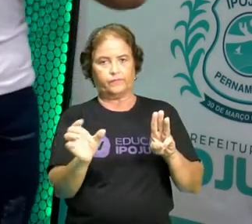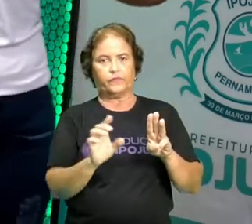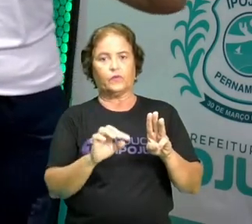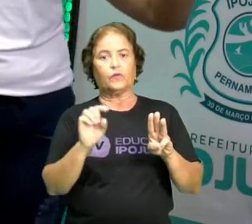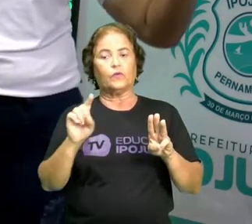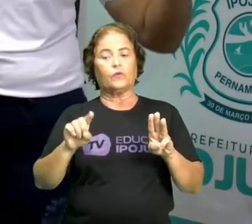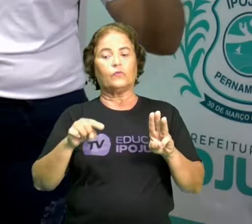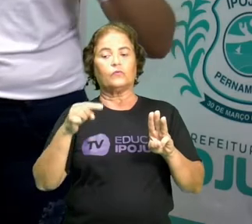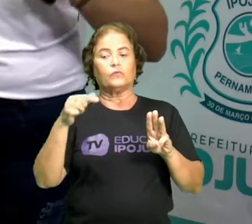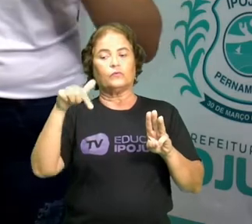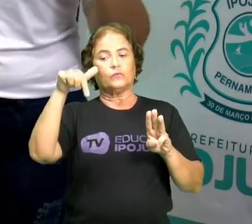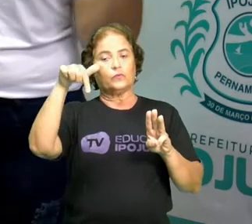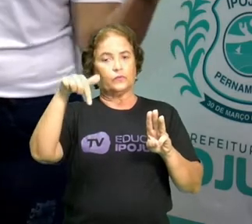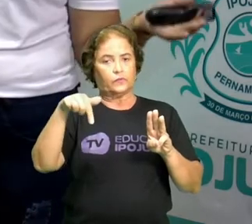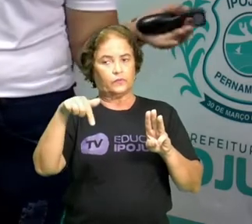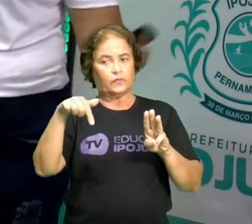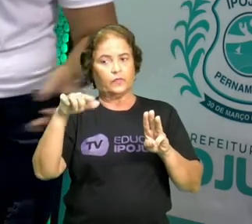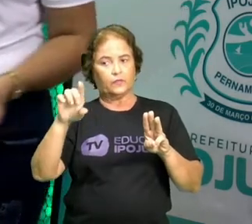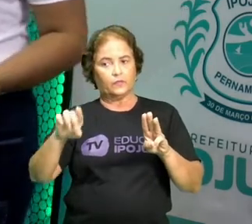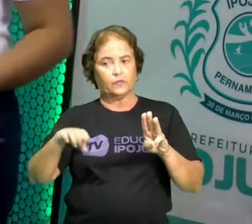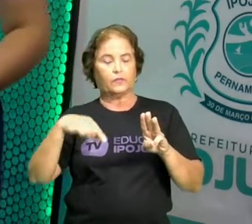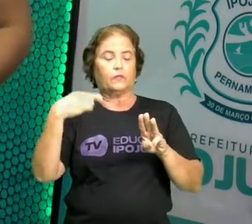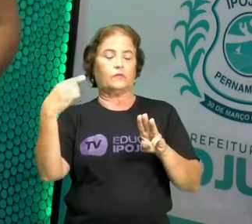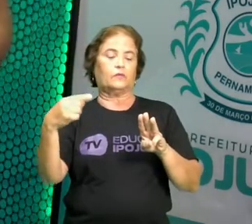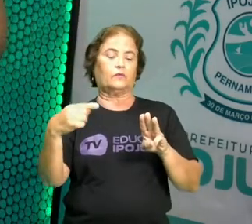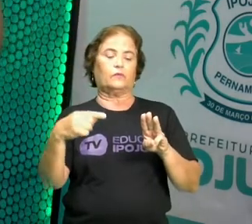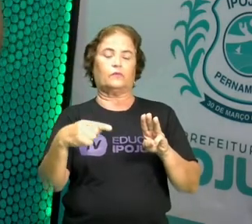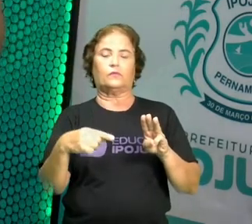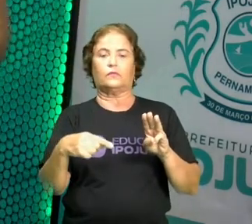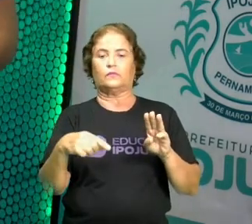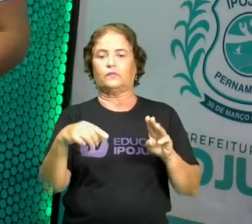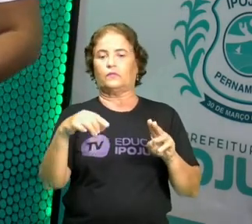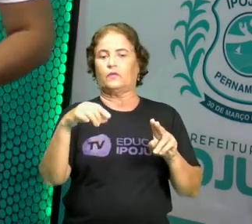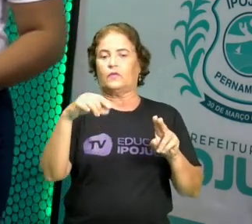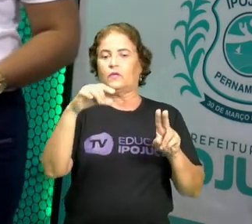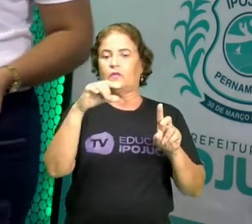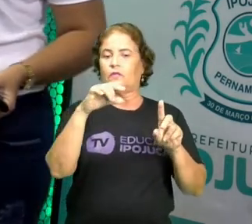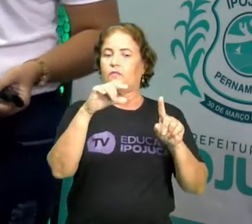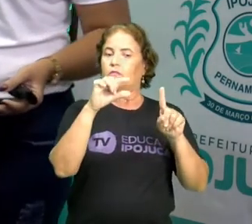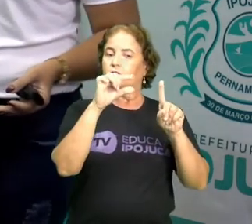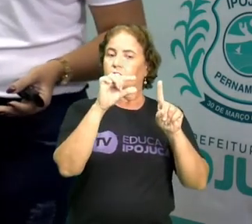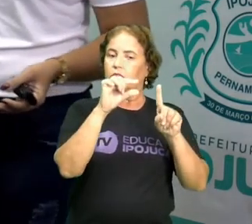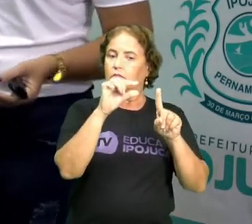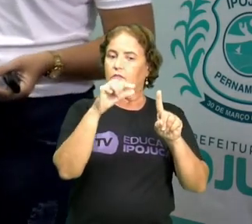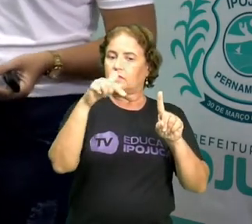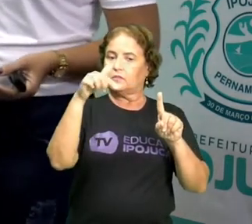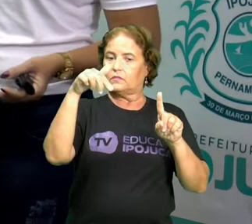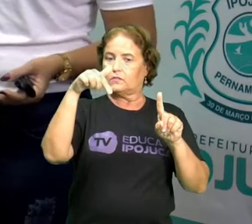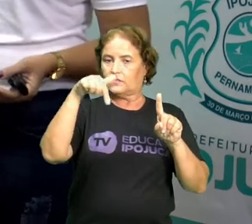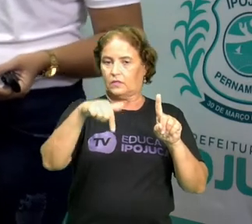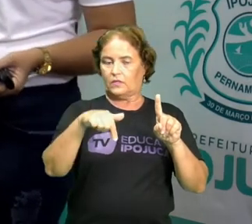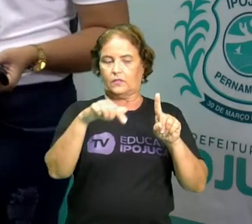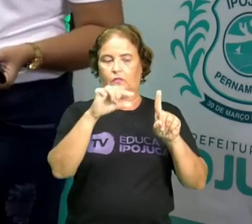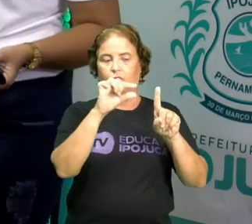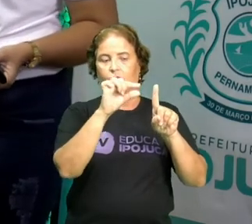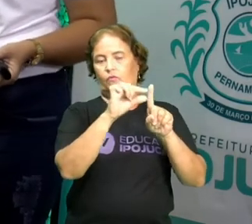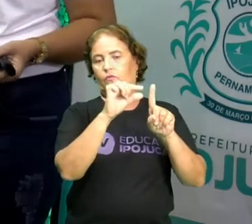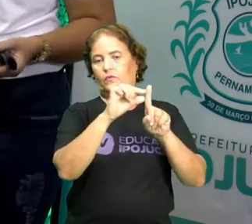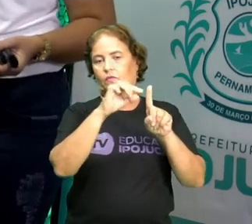em outra classe. Lembra daquela outra classe? Ele representa 7 unidades de milhar. E ele vale